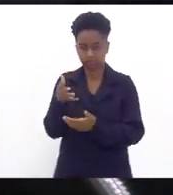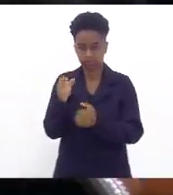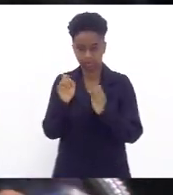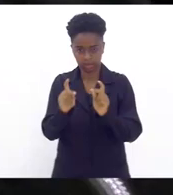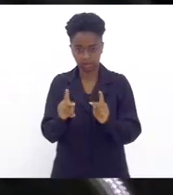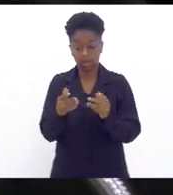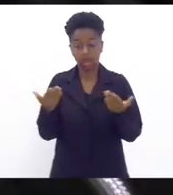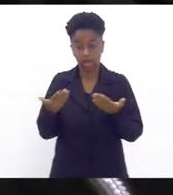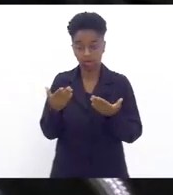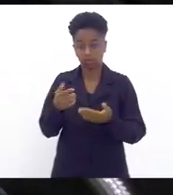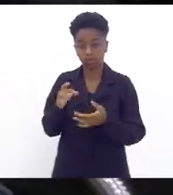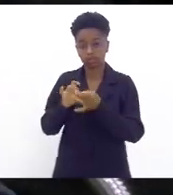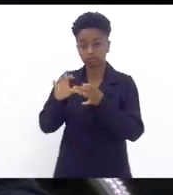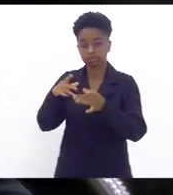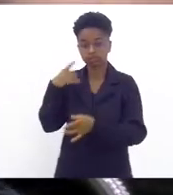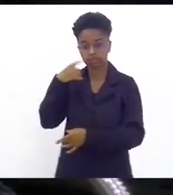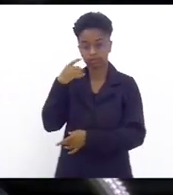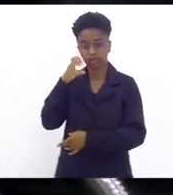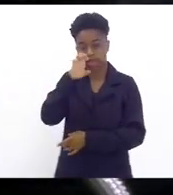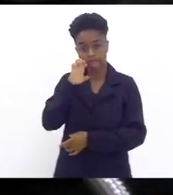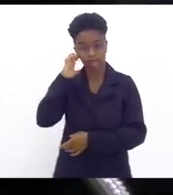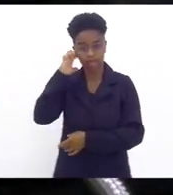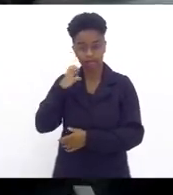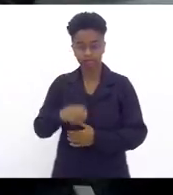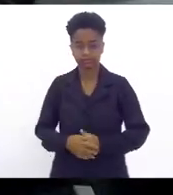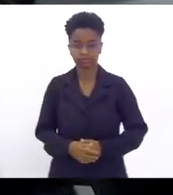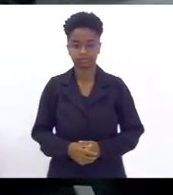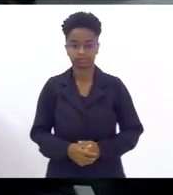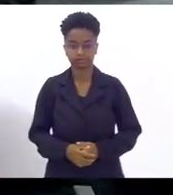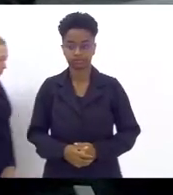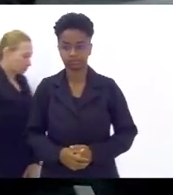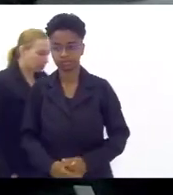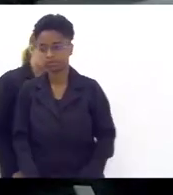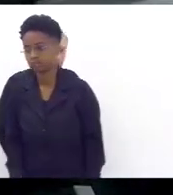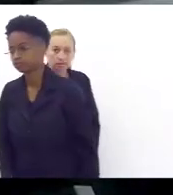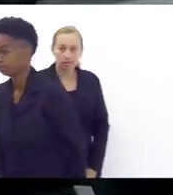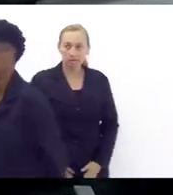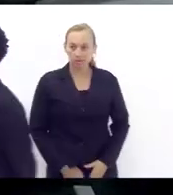passar agora a palavra para deputada Érica takemoto por favor